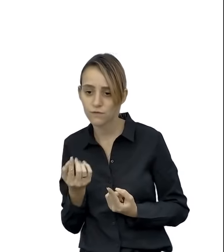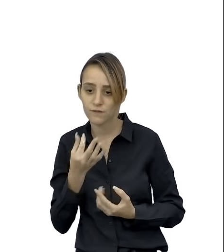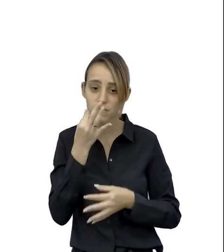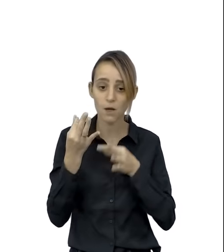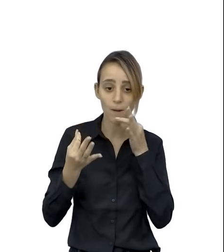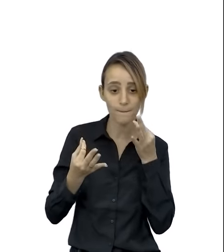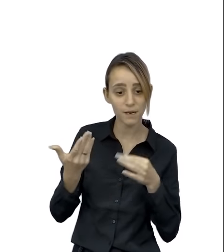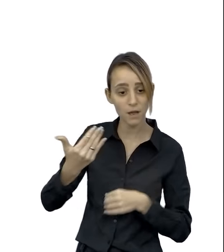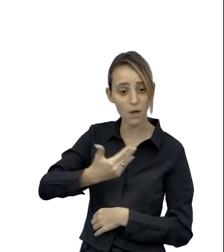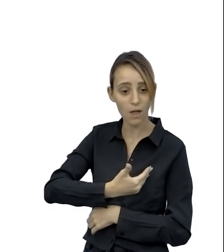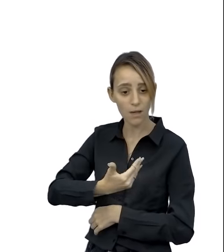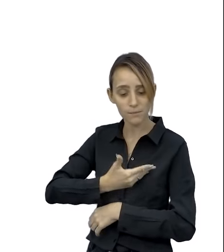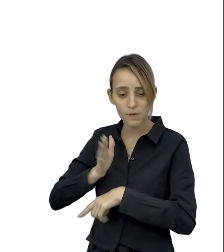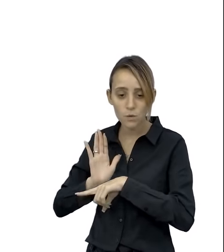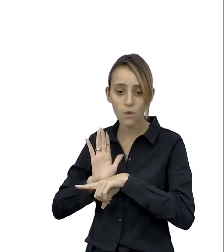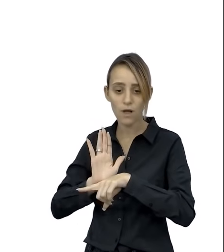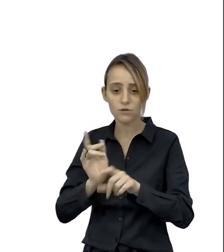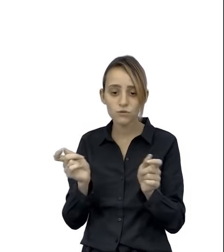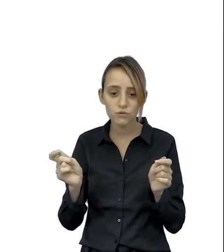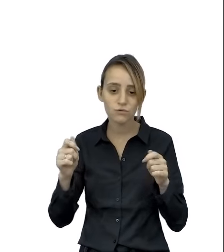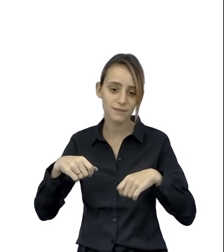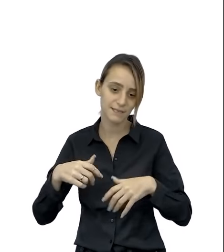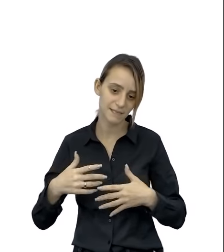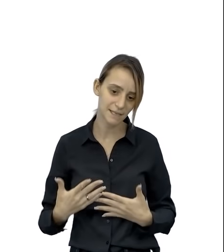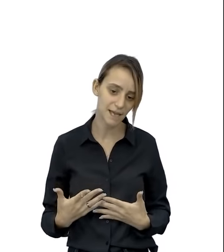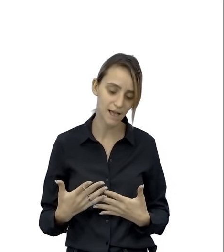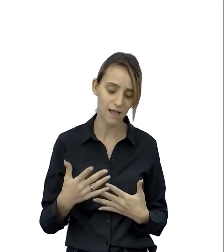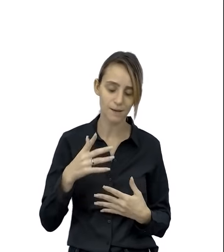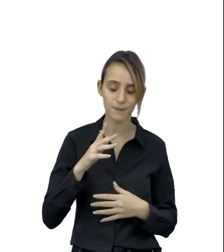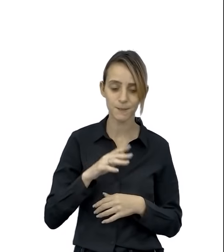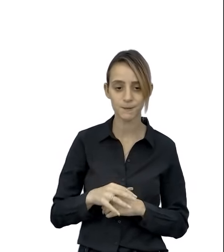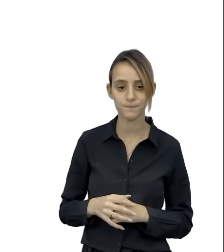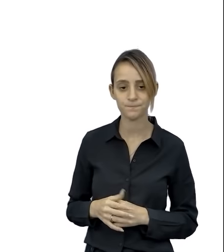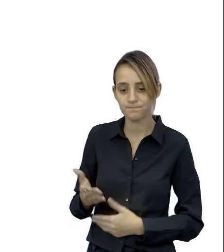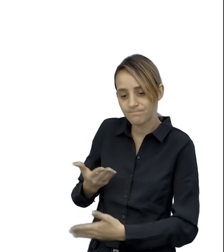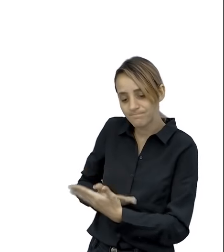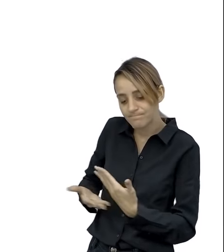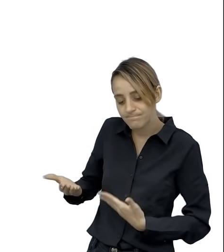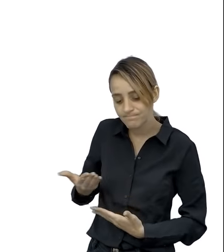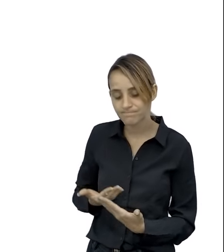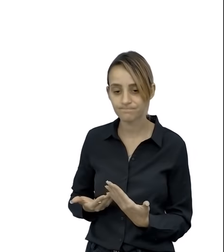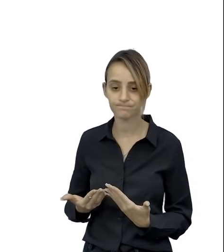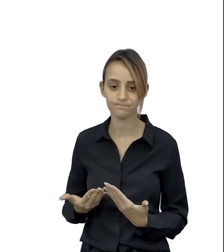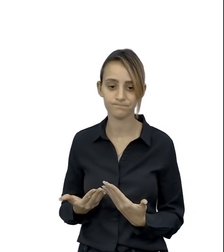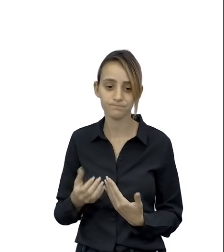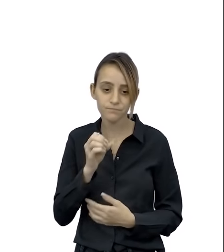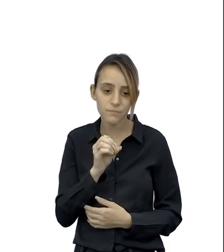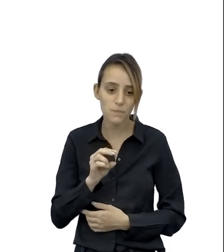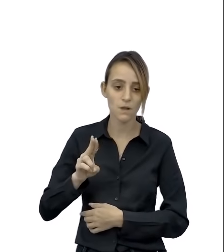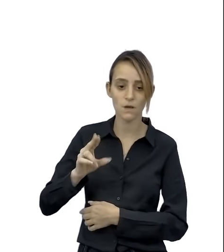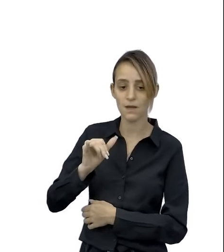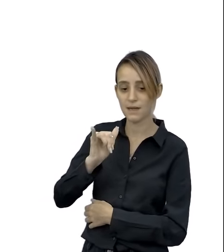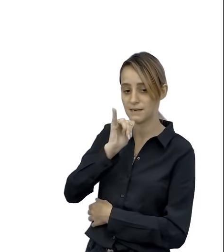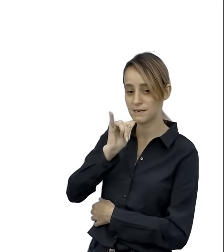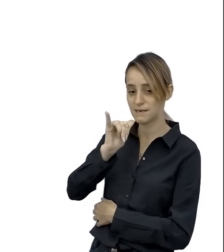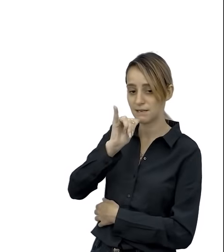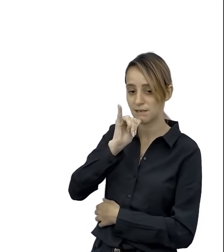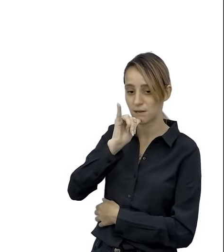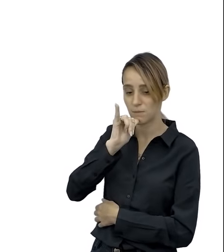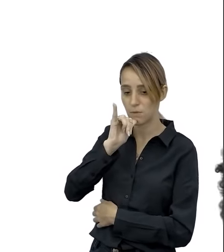coleguinha pode contribuir para esclarecimento dessa dúvida. Se, de repente, a solução dele